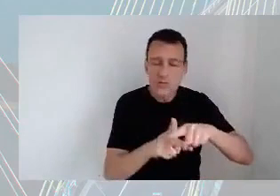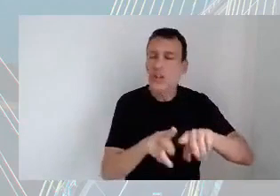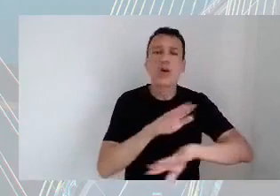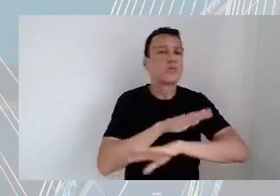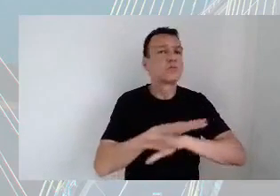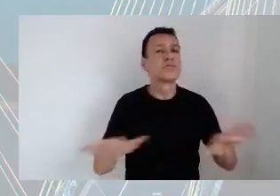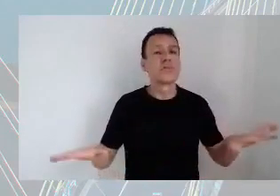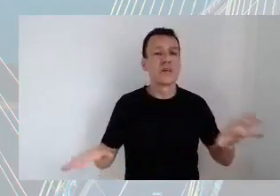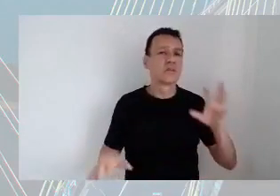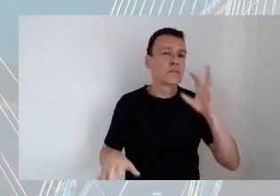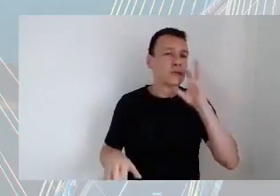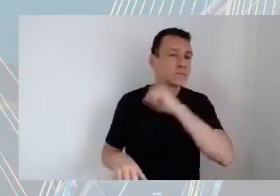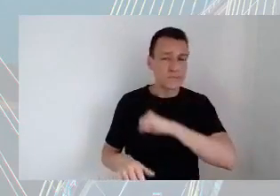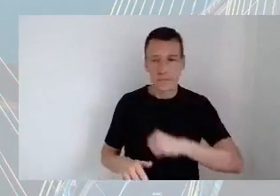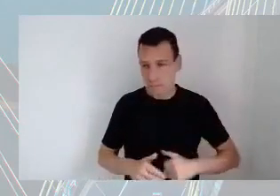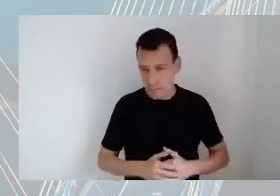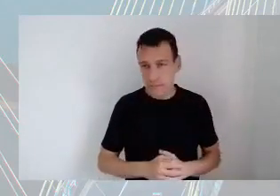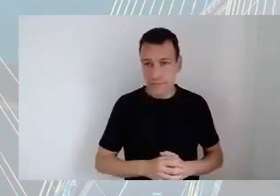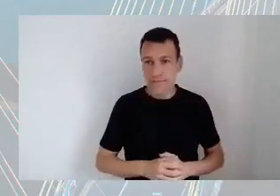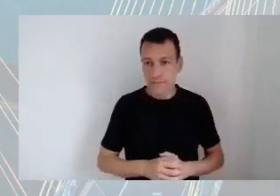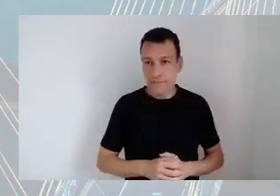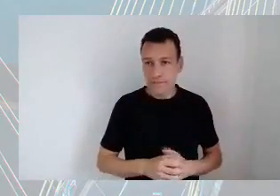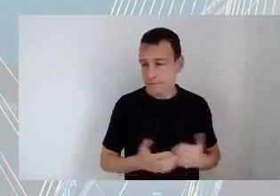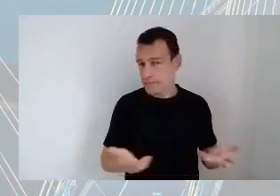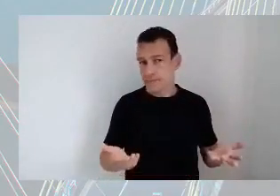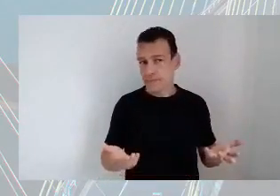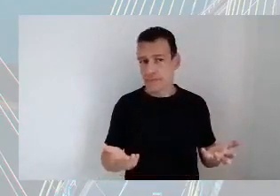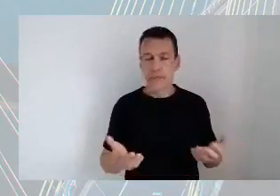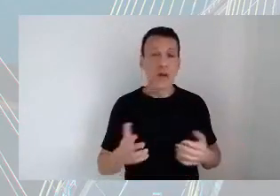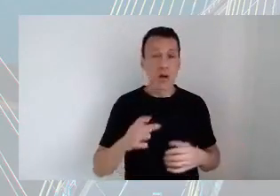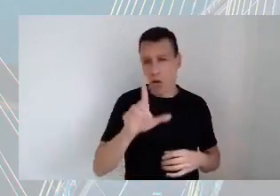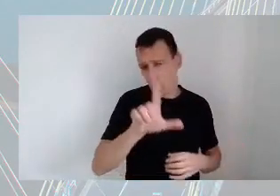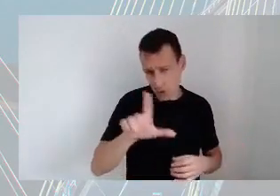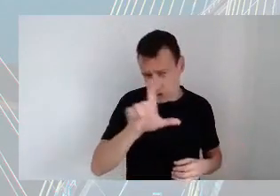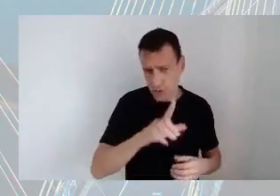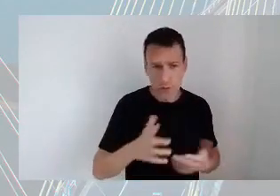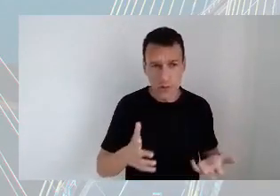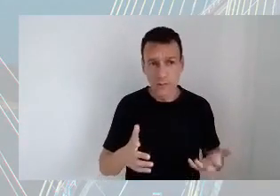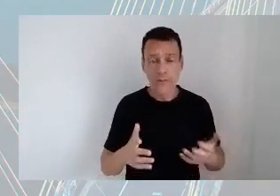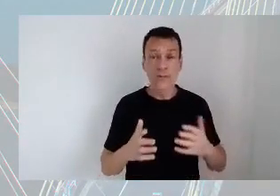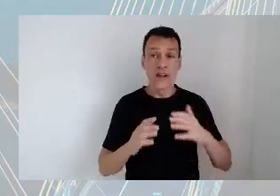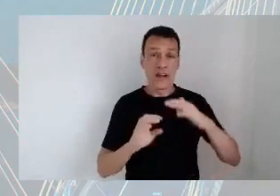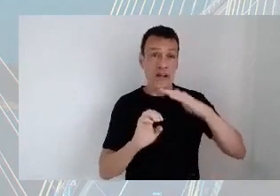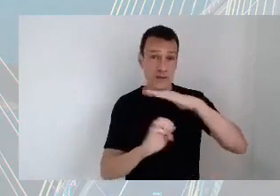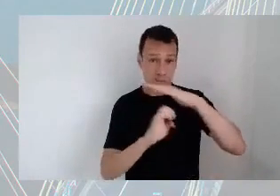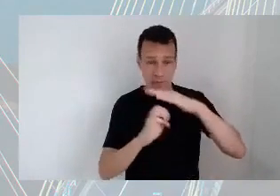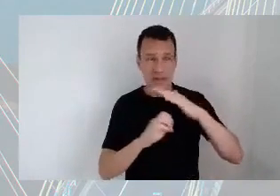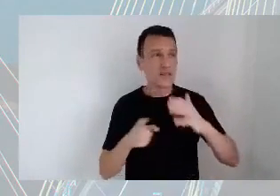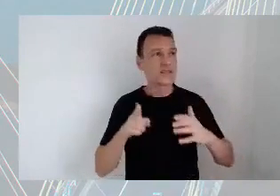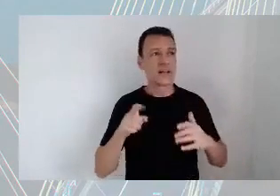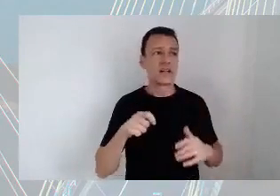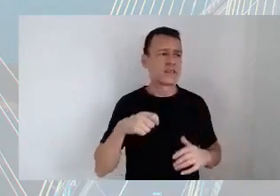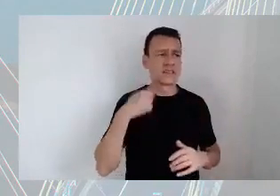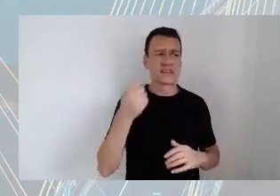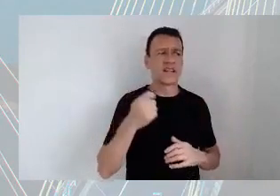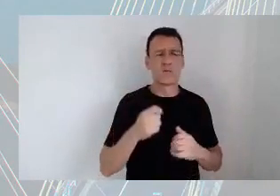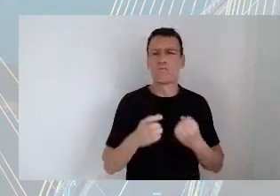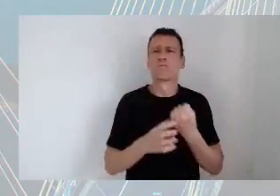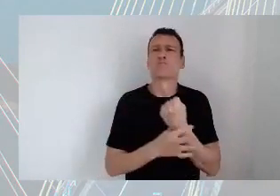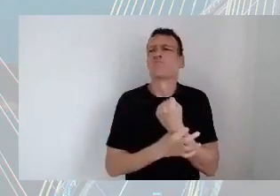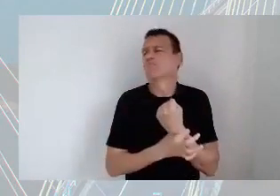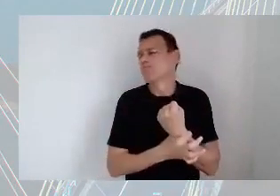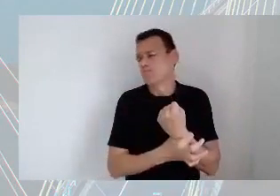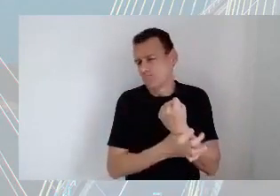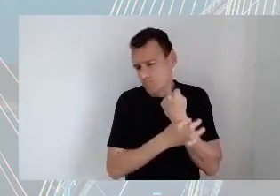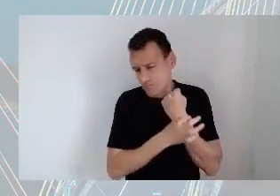está tratando aqui, não coloca essa empresa num caminho seguro ainda de se tornar